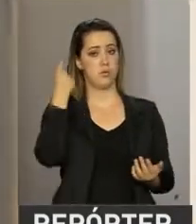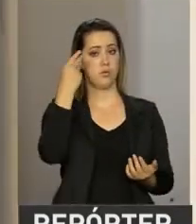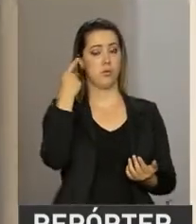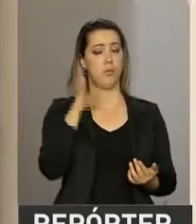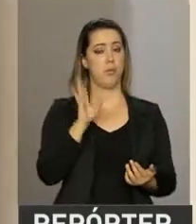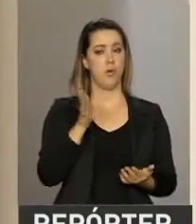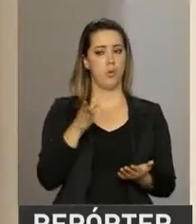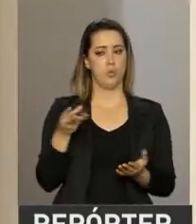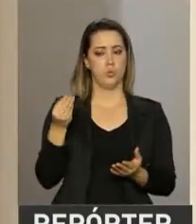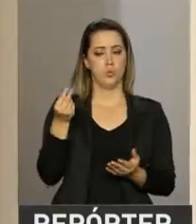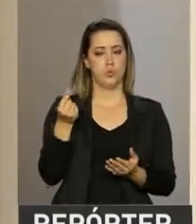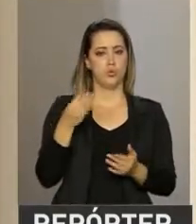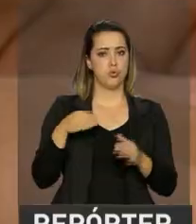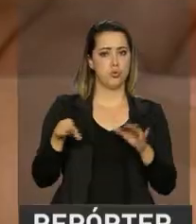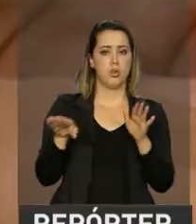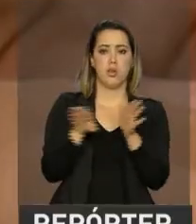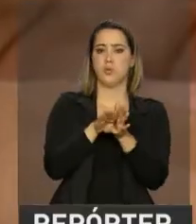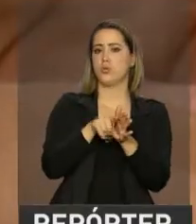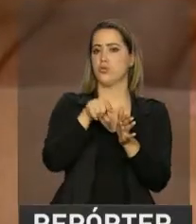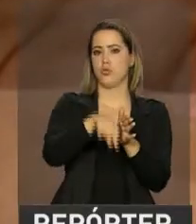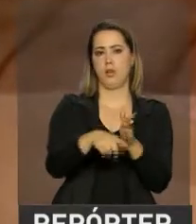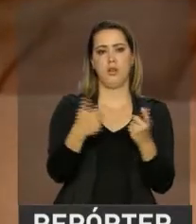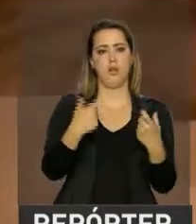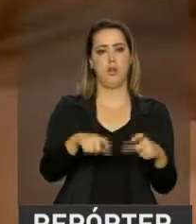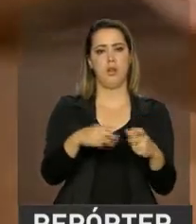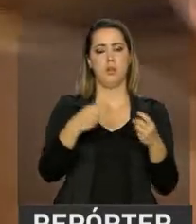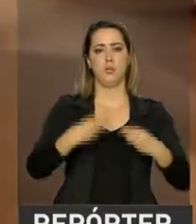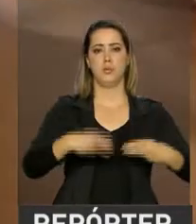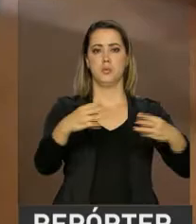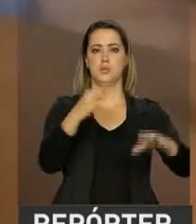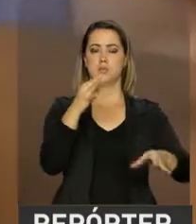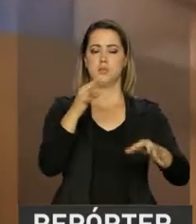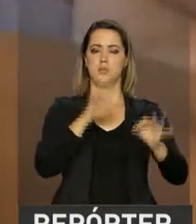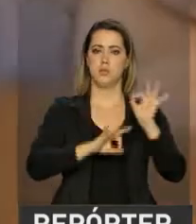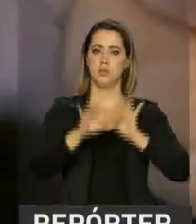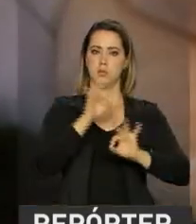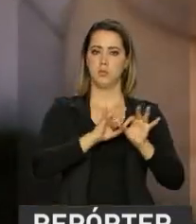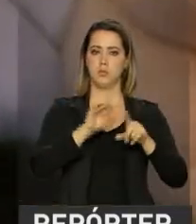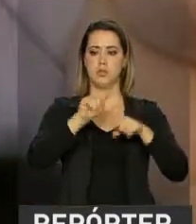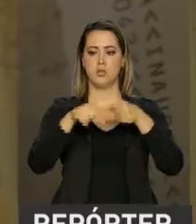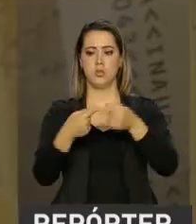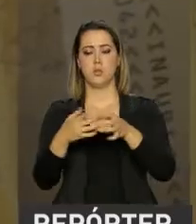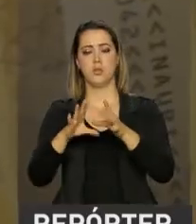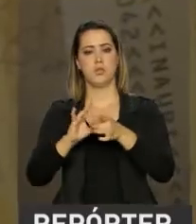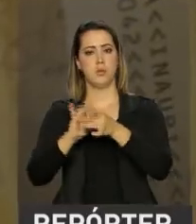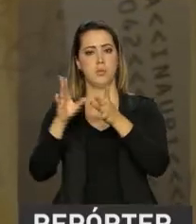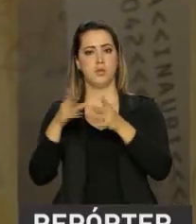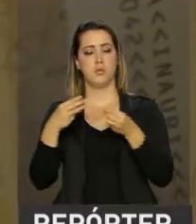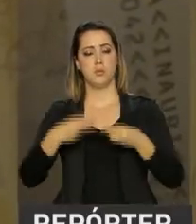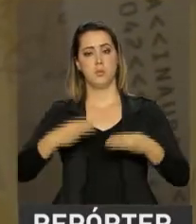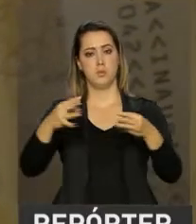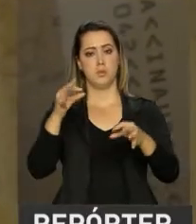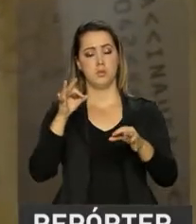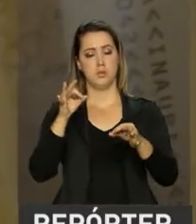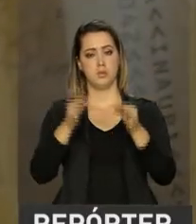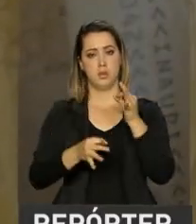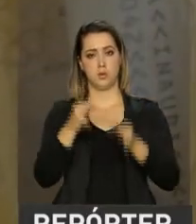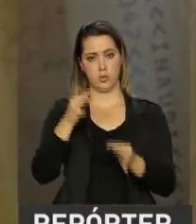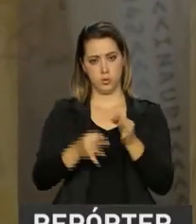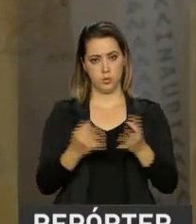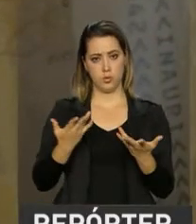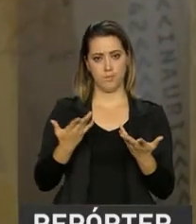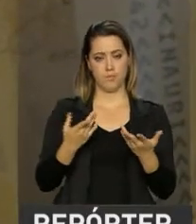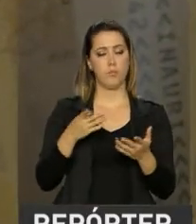que o valor empenhado pelo ministério do planejamento e liberado para o ministério da justiça por falta de recursos a emissão de